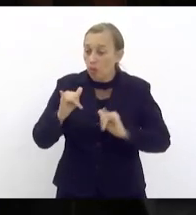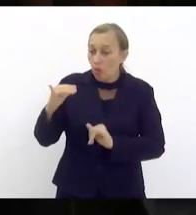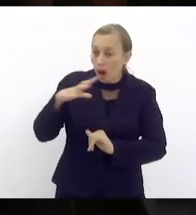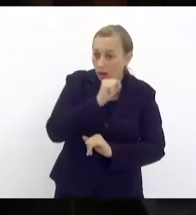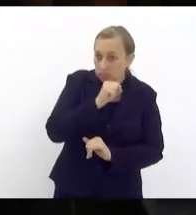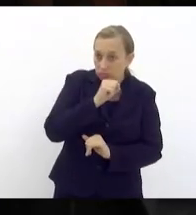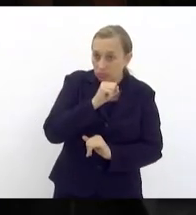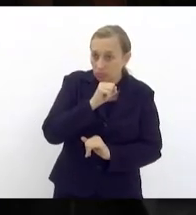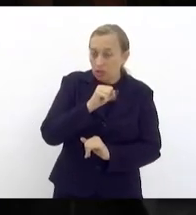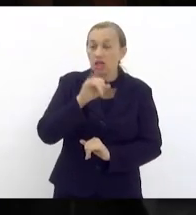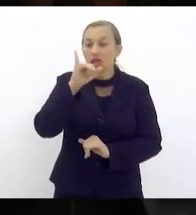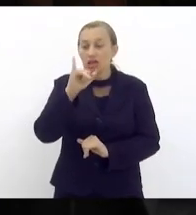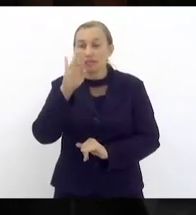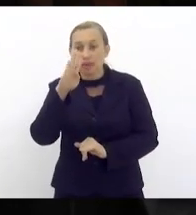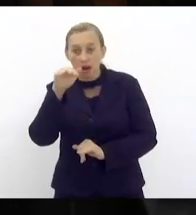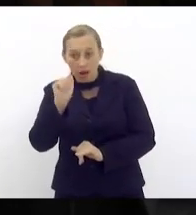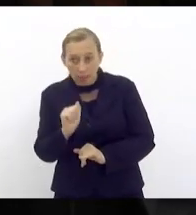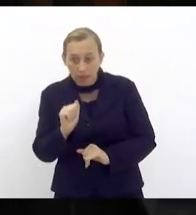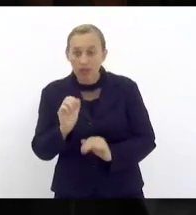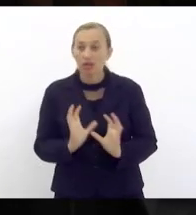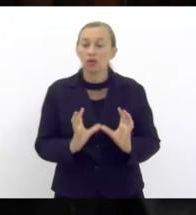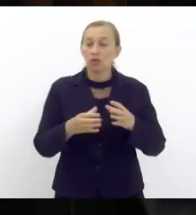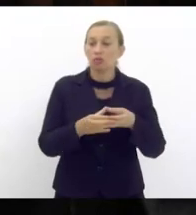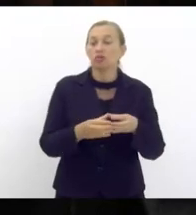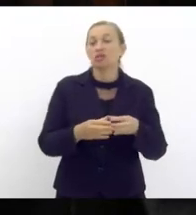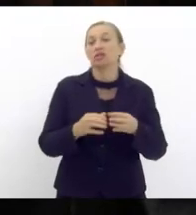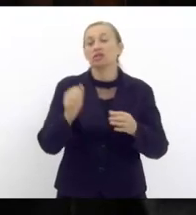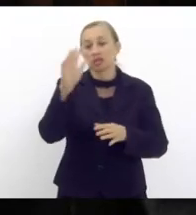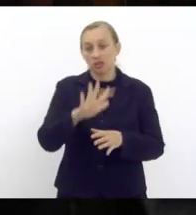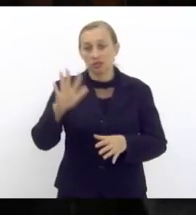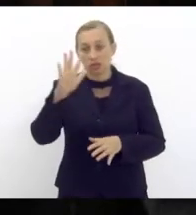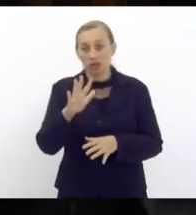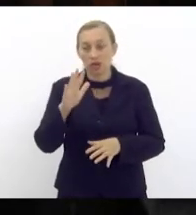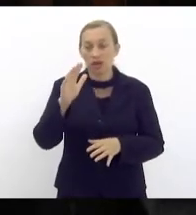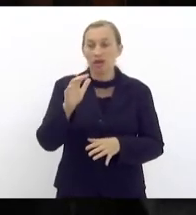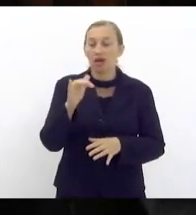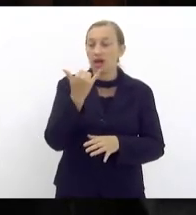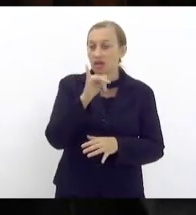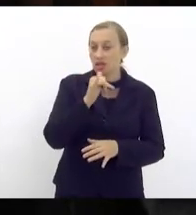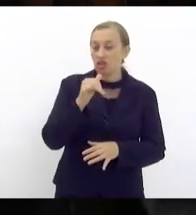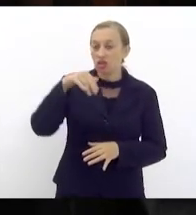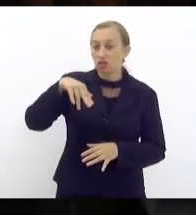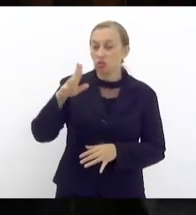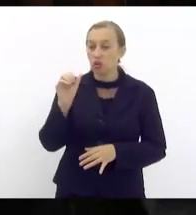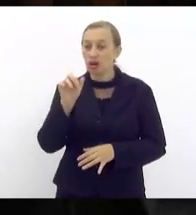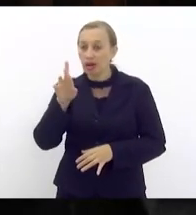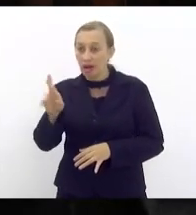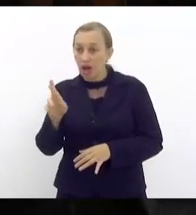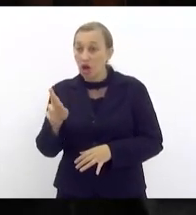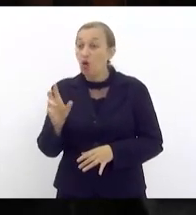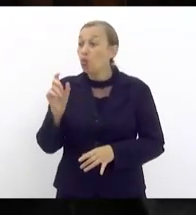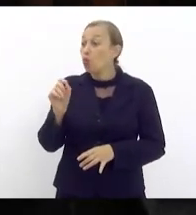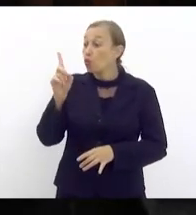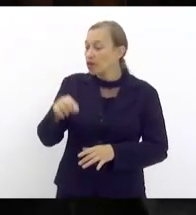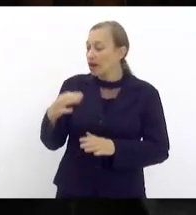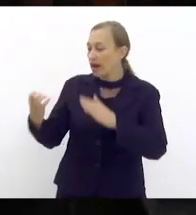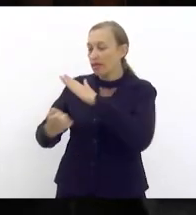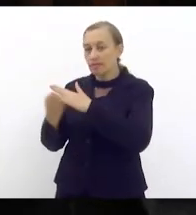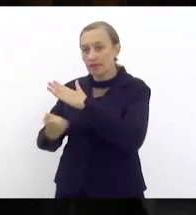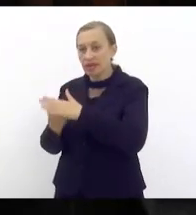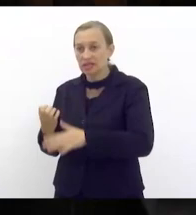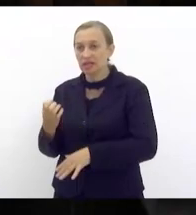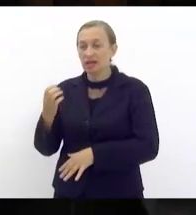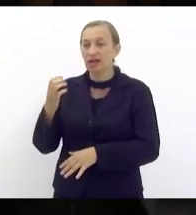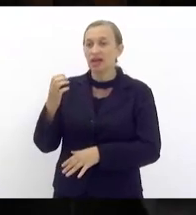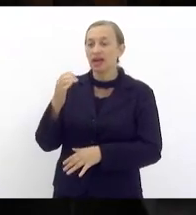imediatamente o Ibama e a comissão nacional de energia nuclear o que é eletronuclear fez omitindo essa informação